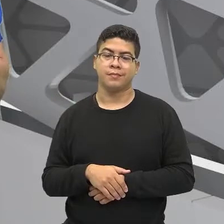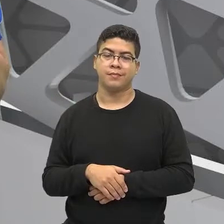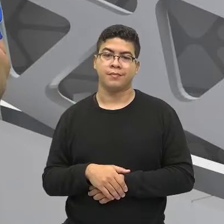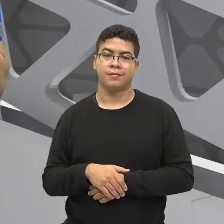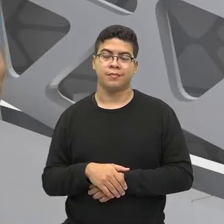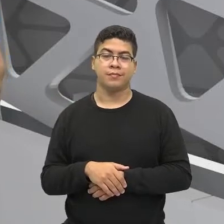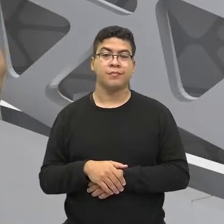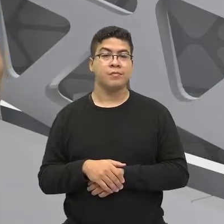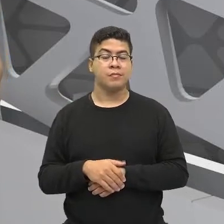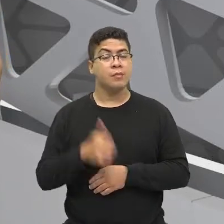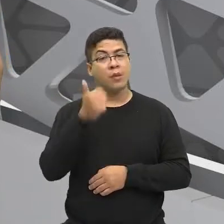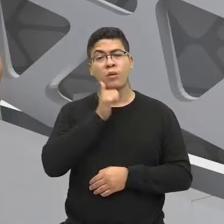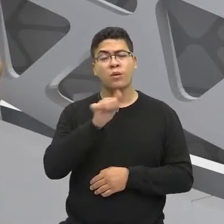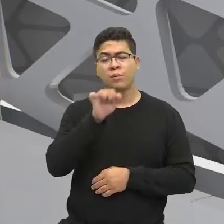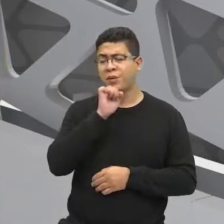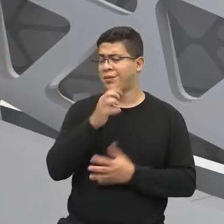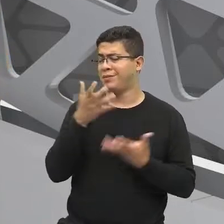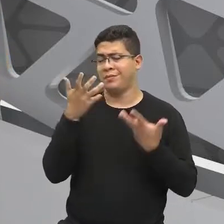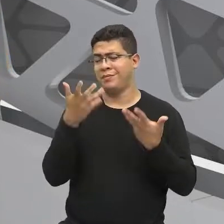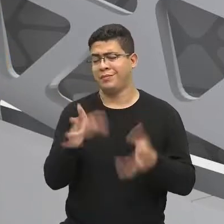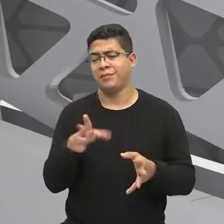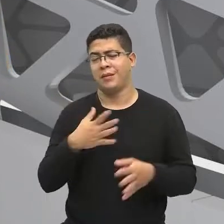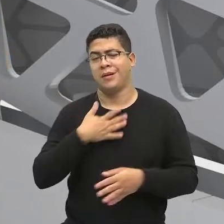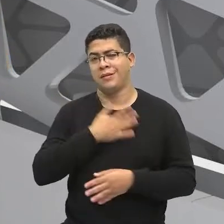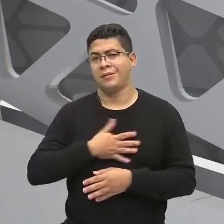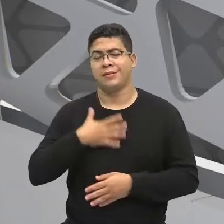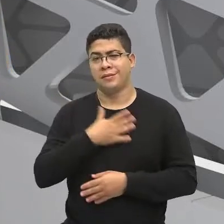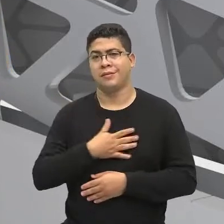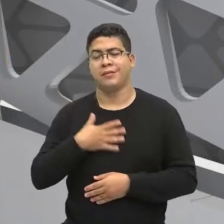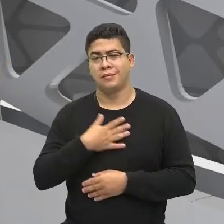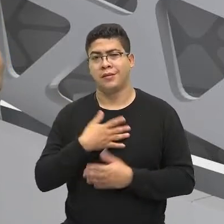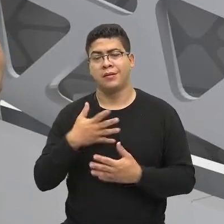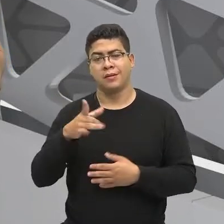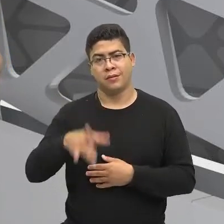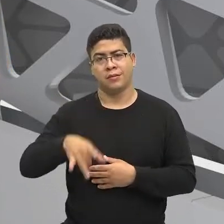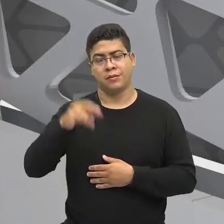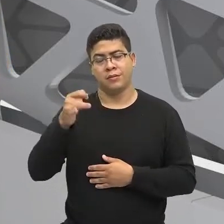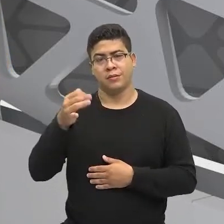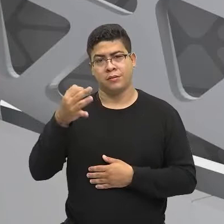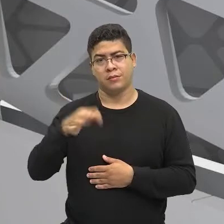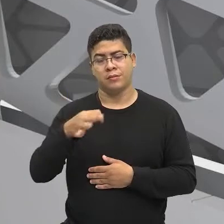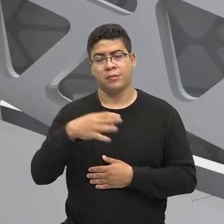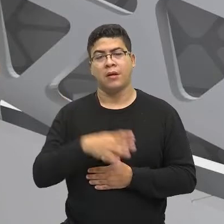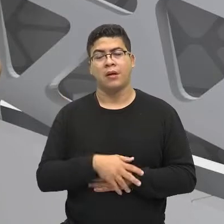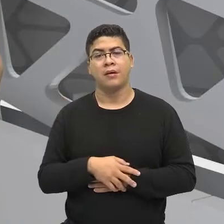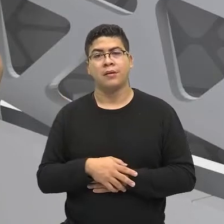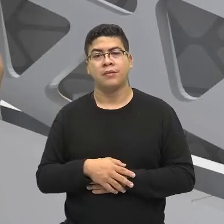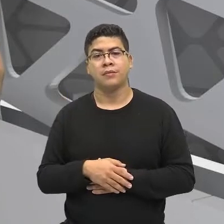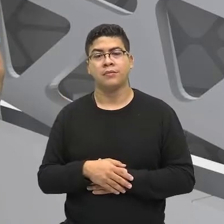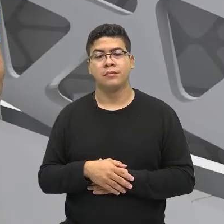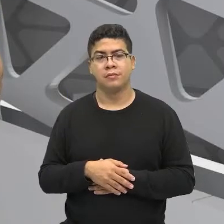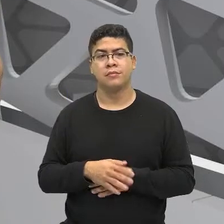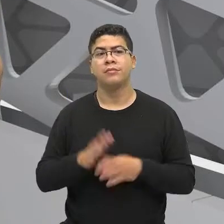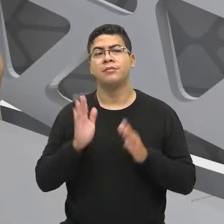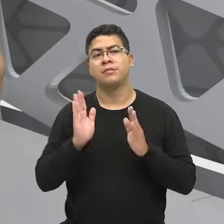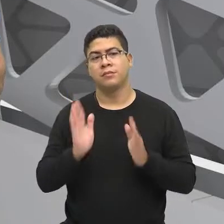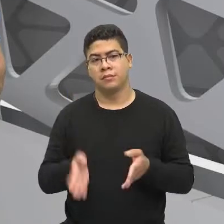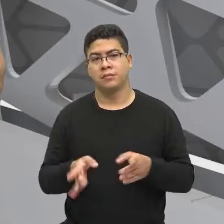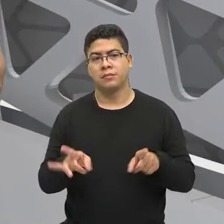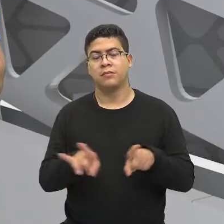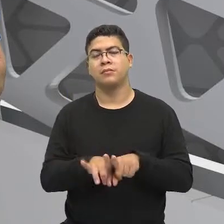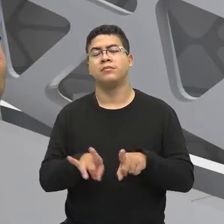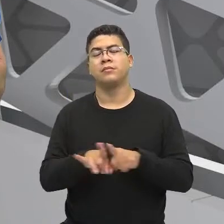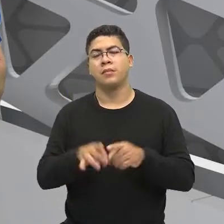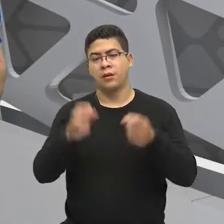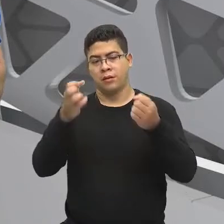pais realmente não gostavam dessa escolha dos filhos. Então, aí ele conta já um pouquinho da história